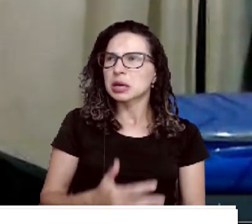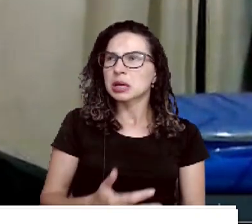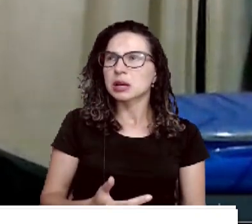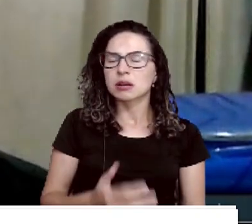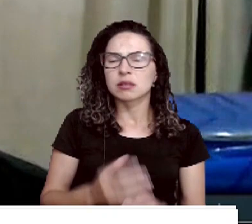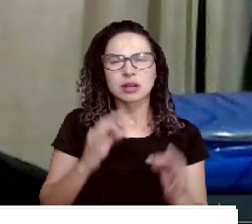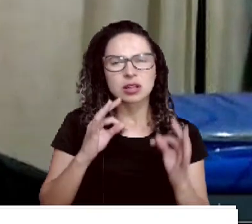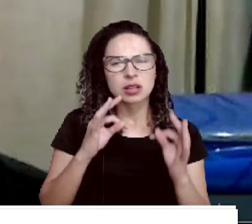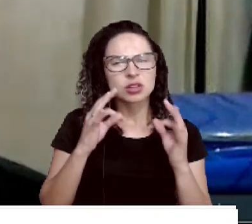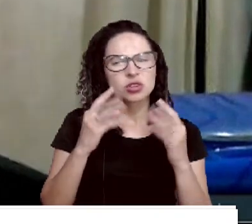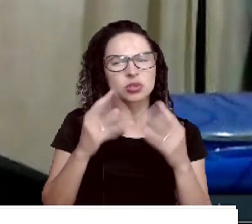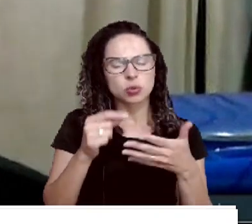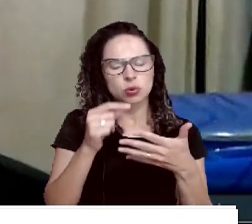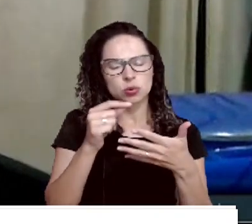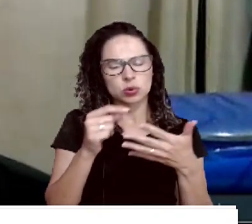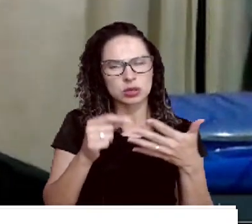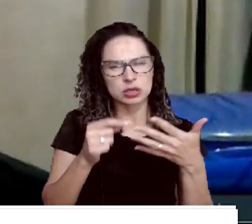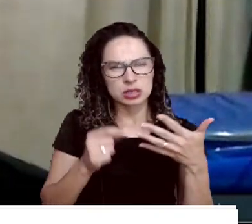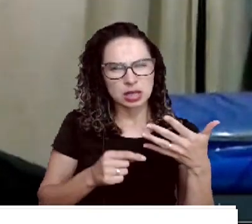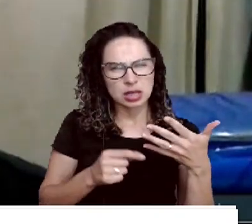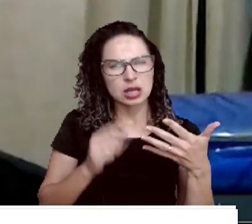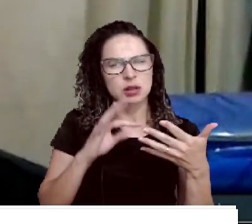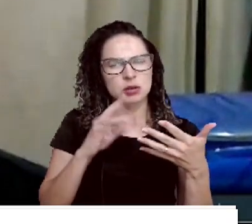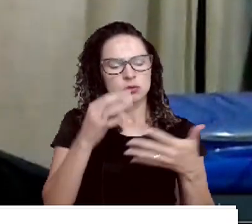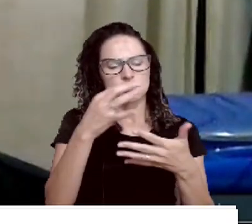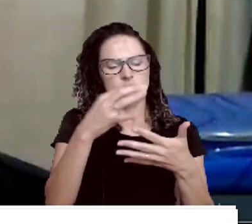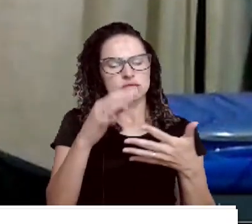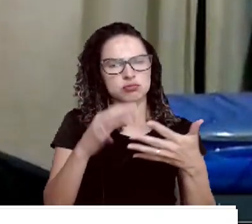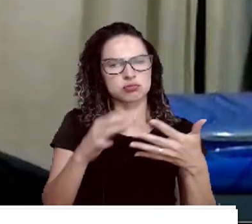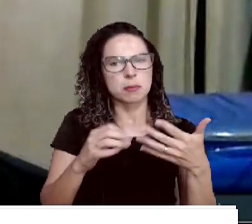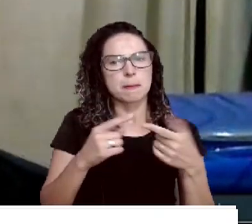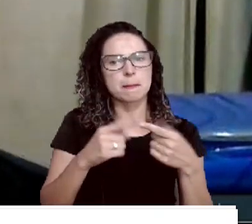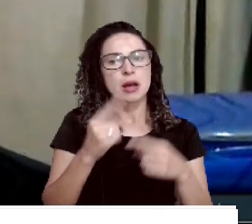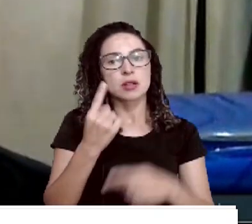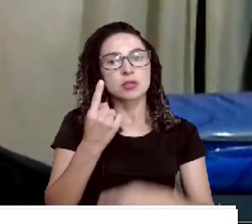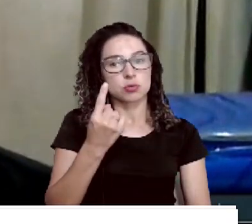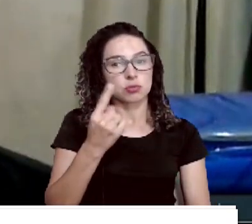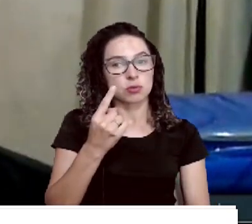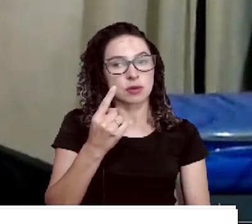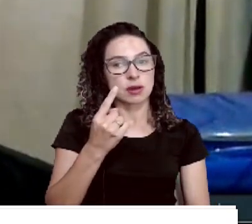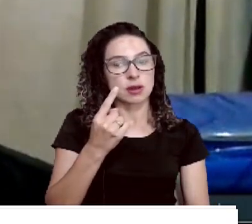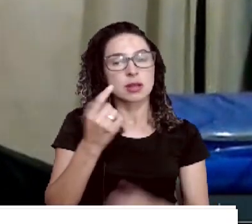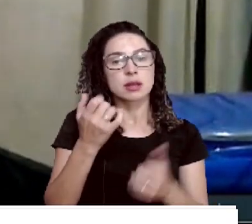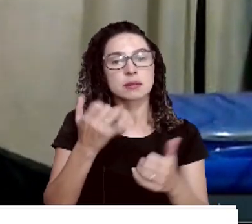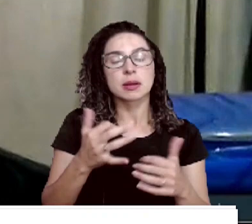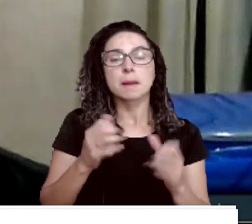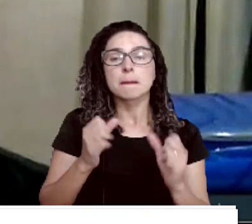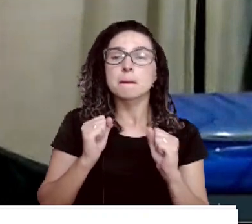todos os critérios, todas as cláusulas certinhas ali, mas tinha uma vírgula que dizia assim, ó, podendo